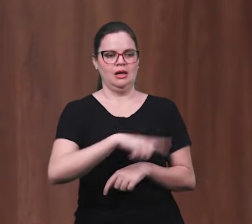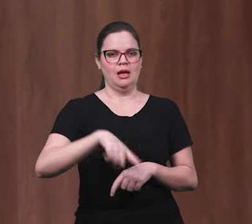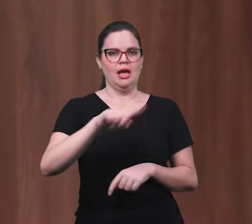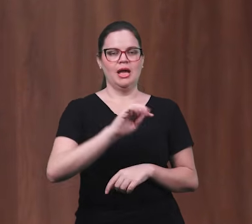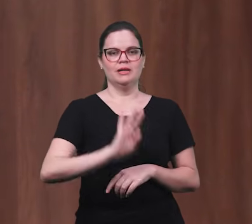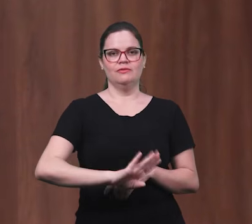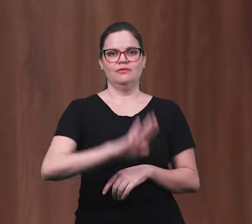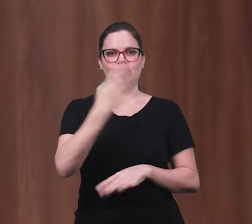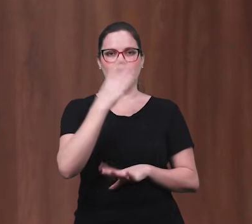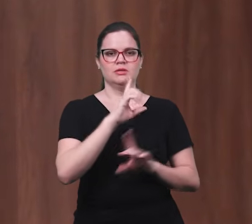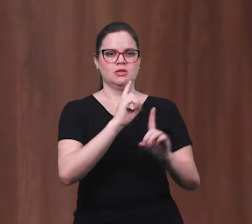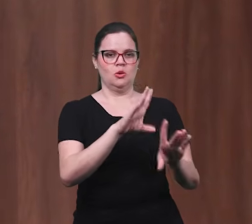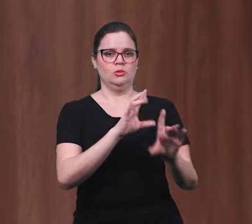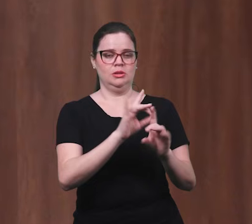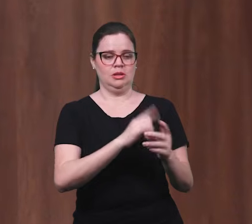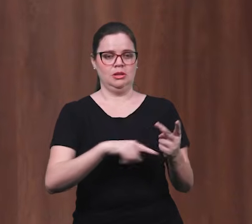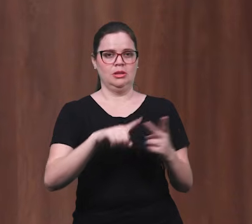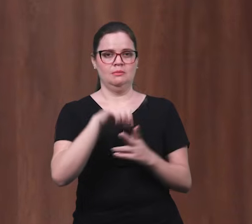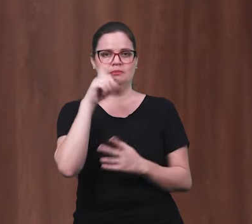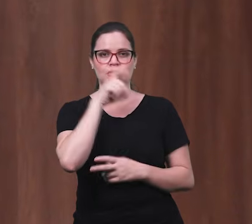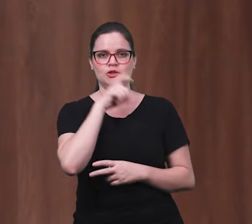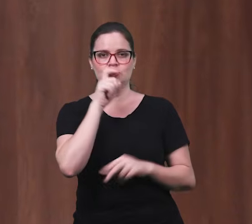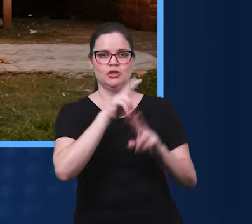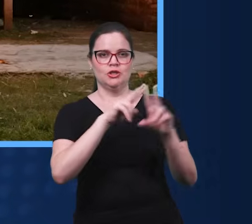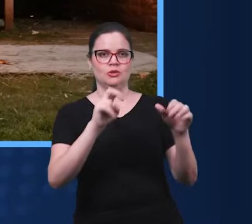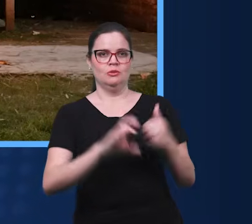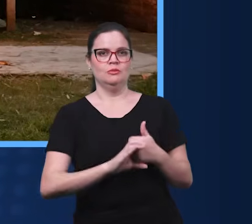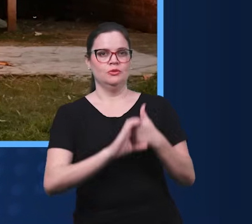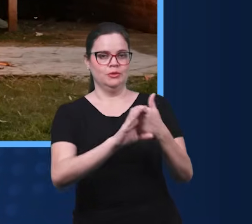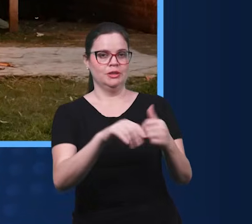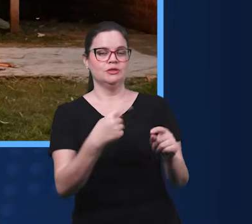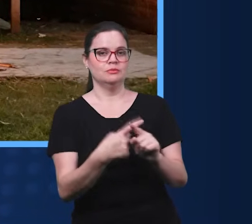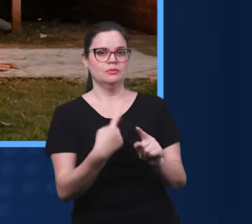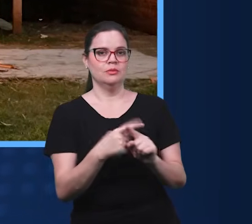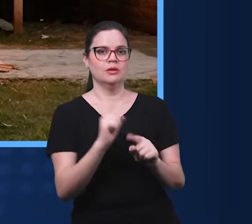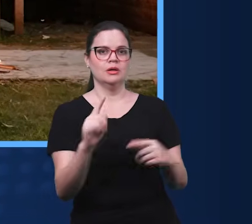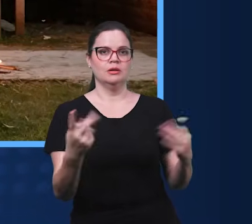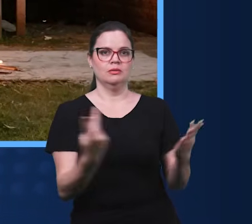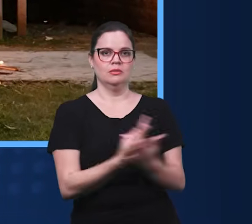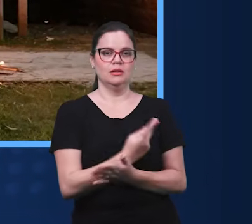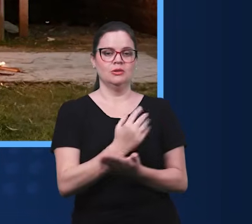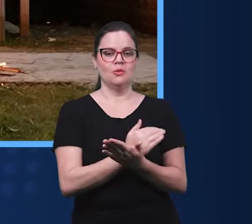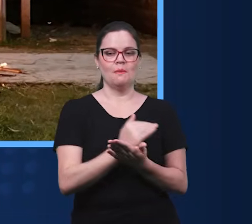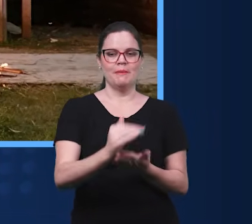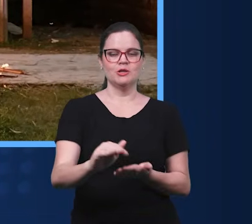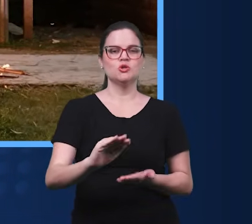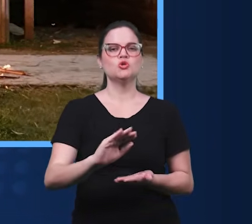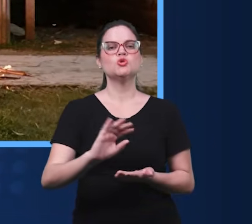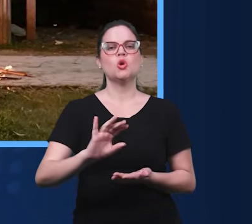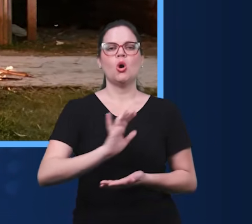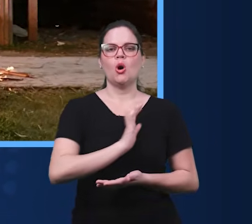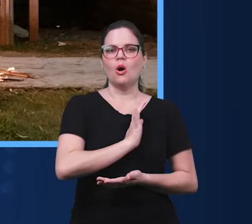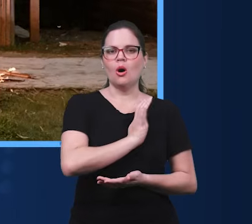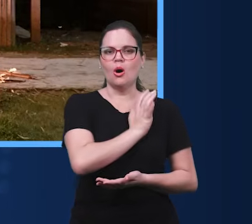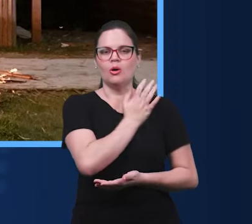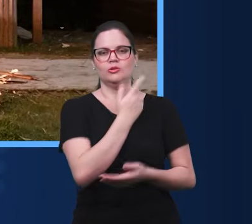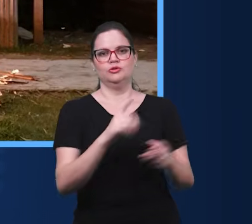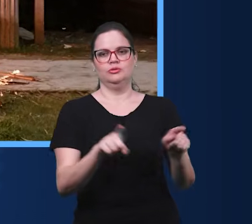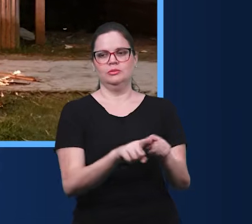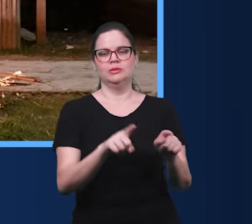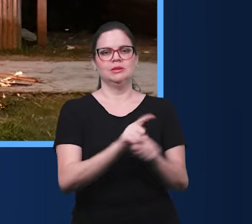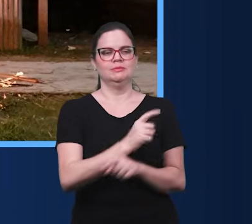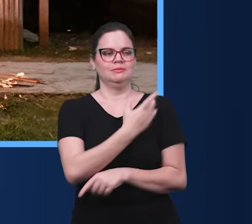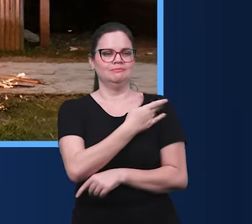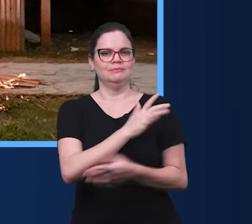falsos ensinamentos e mentiras sobre o cristianismo, que contribuíram para uma cultura de ódio,